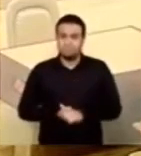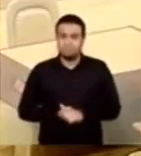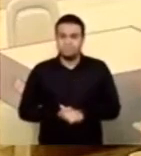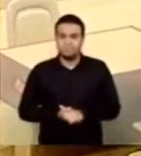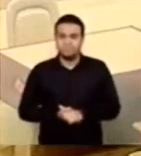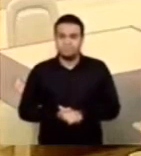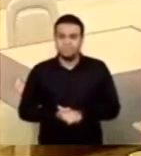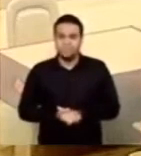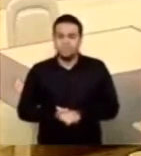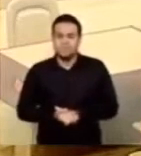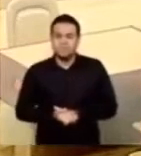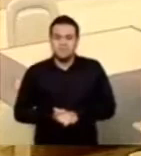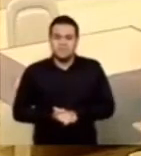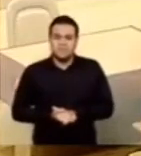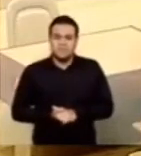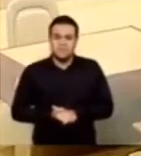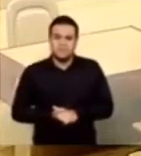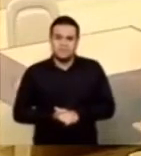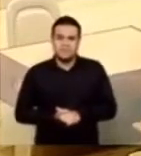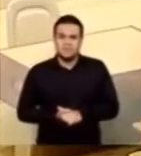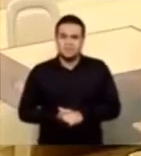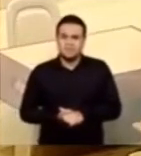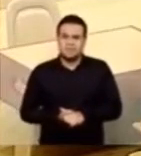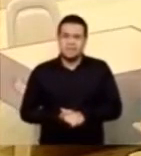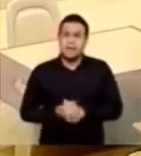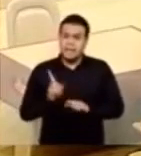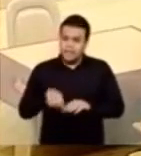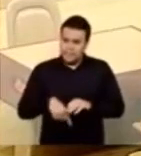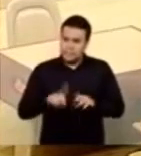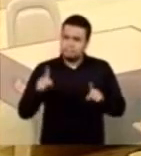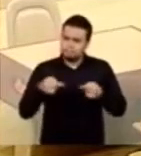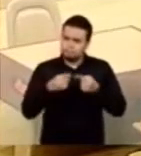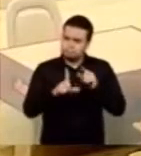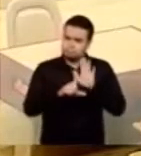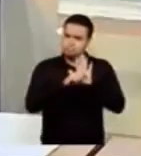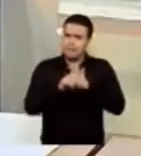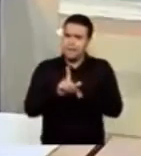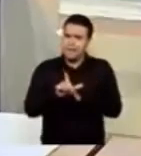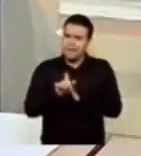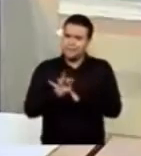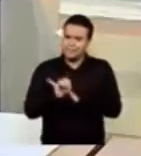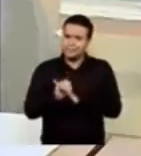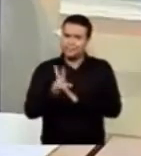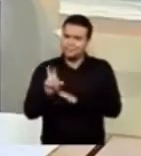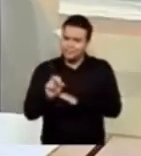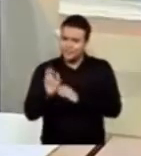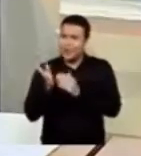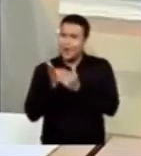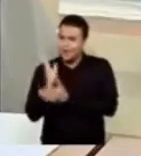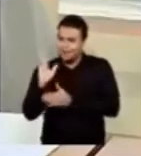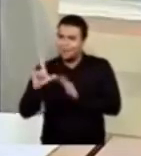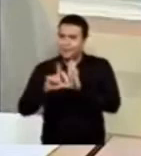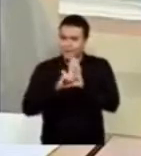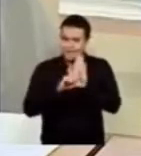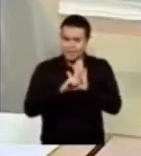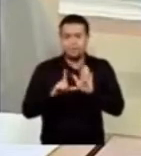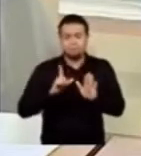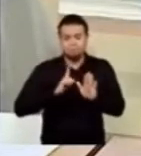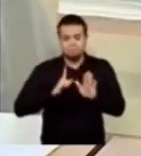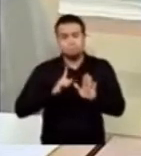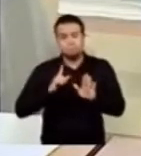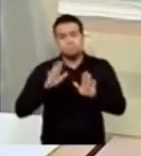inequivocamente. Embora seja legítimo ao parlamento aprovar leis que regulamentam determinadas